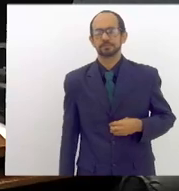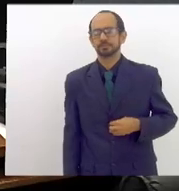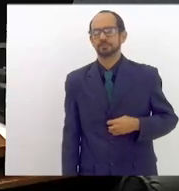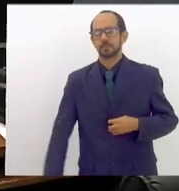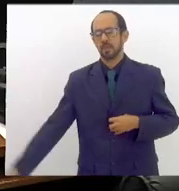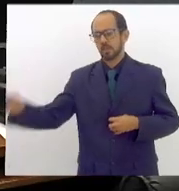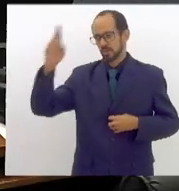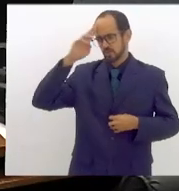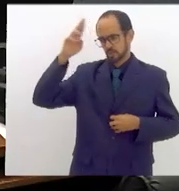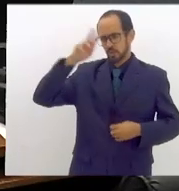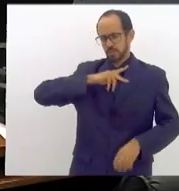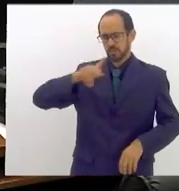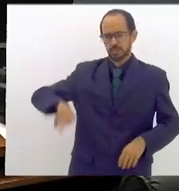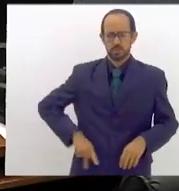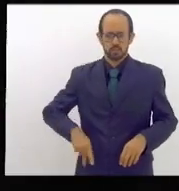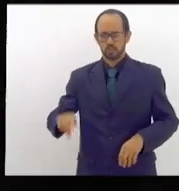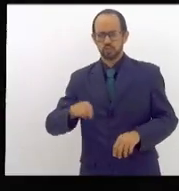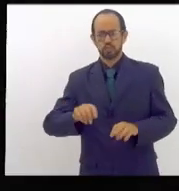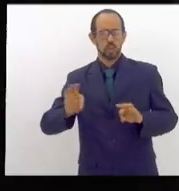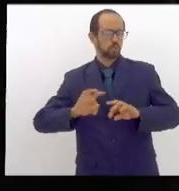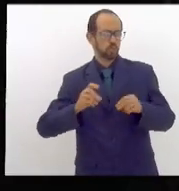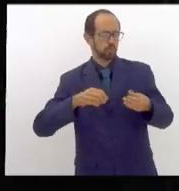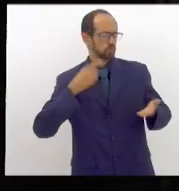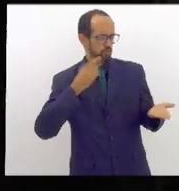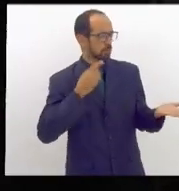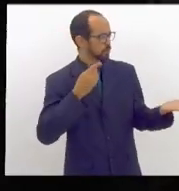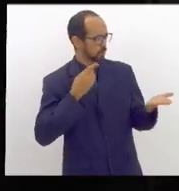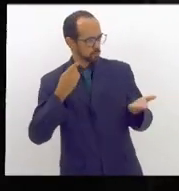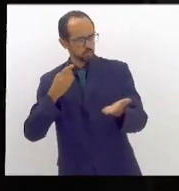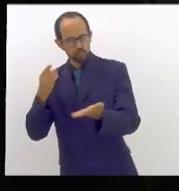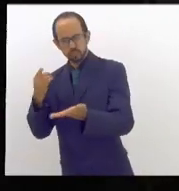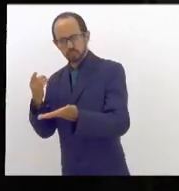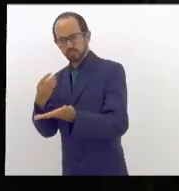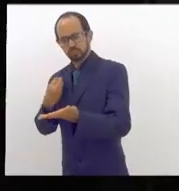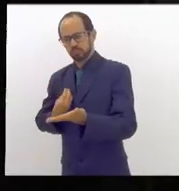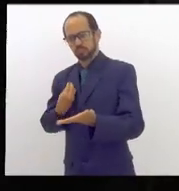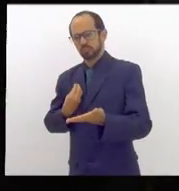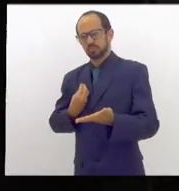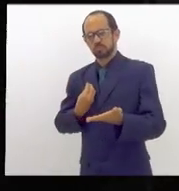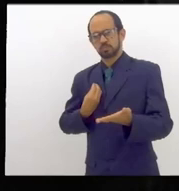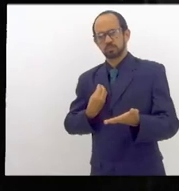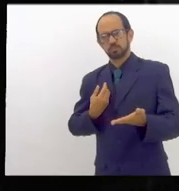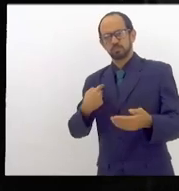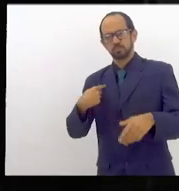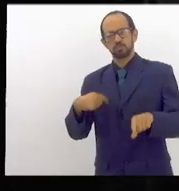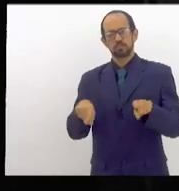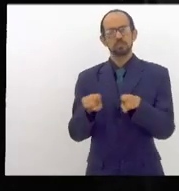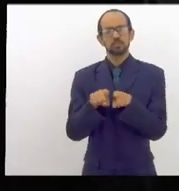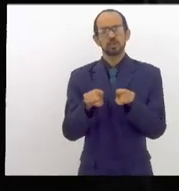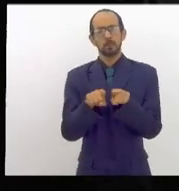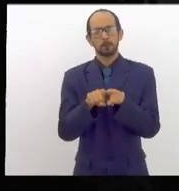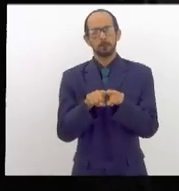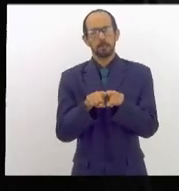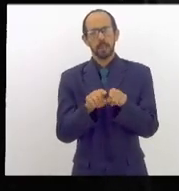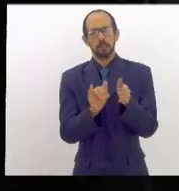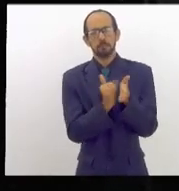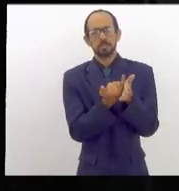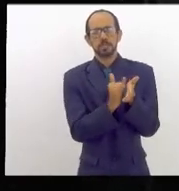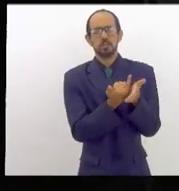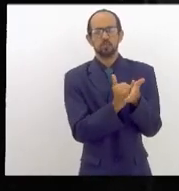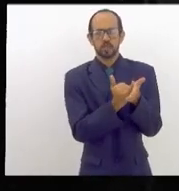senhor presidente senhoras deputadas senhoras senhores deputados Eu também fiz questão de me inscrever